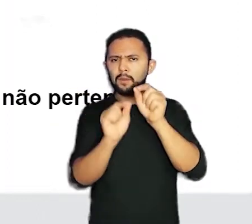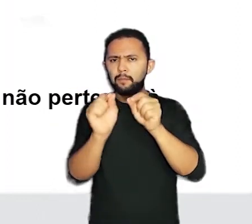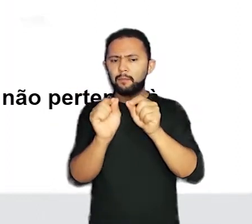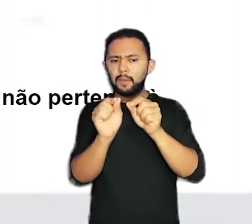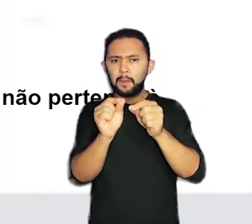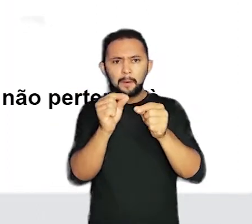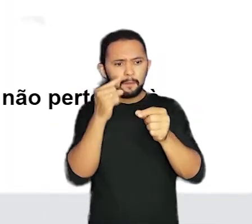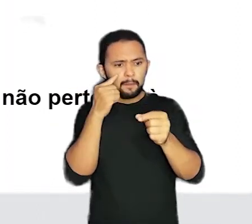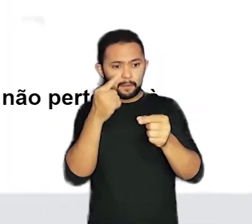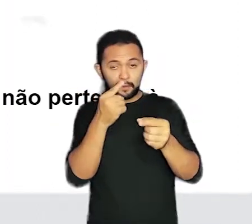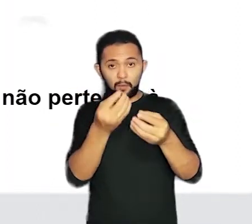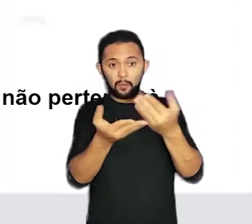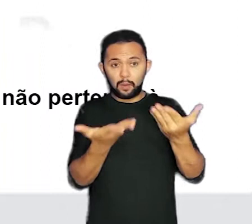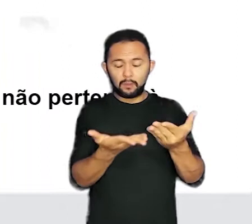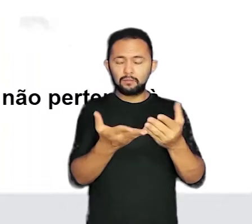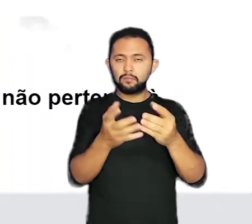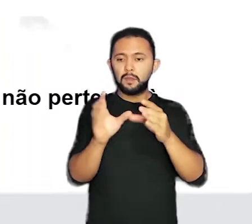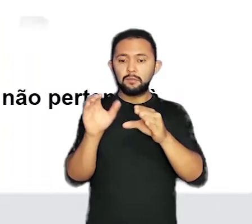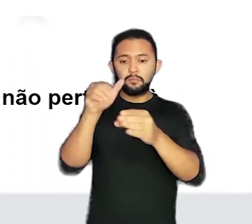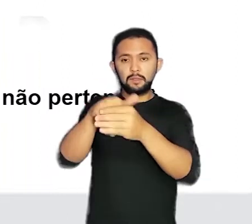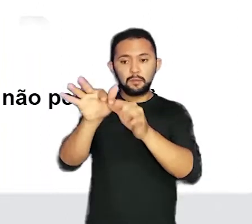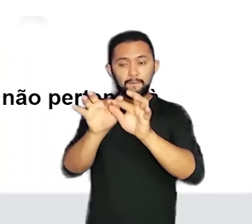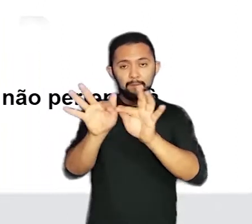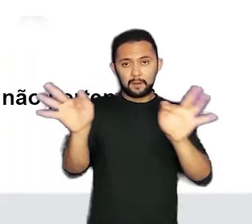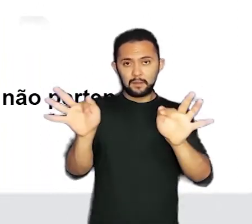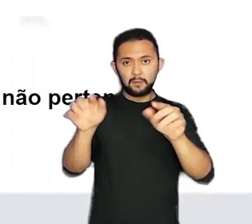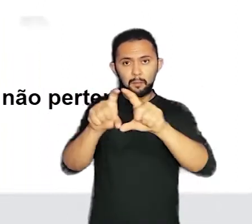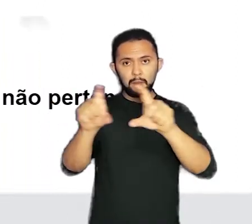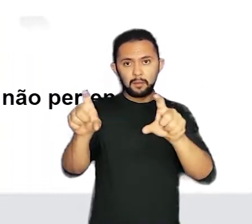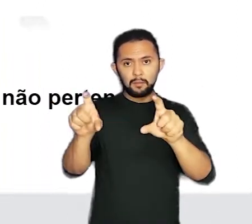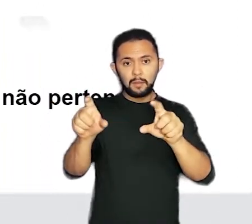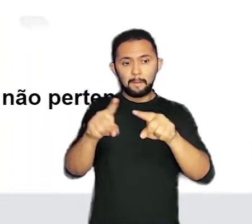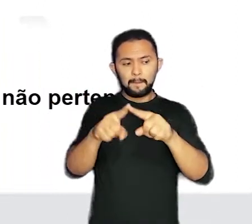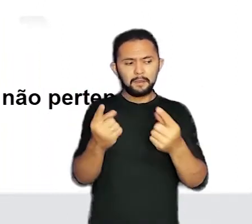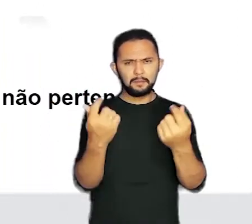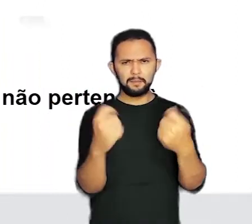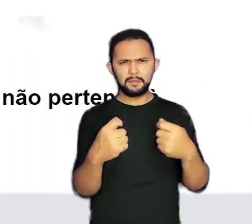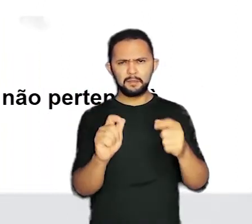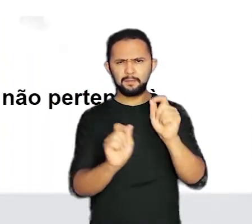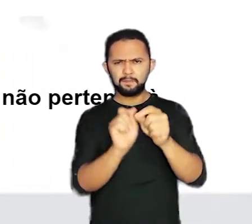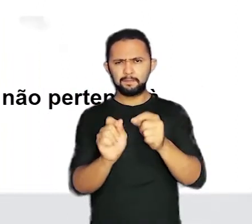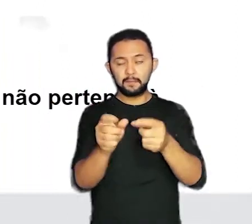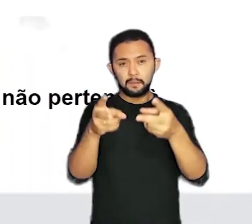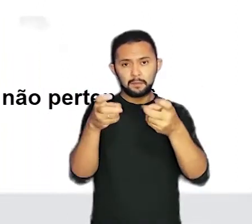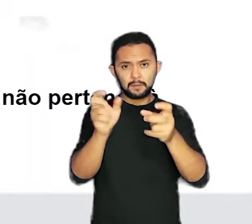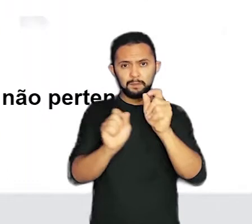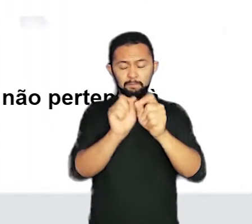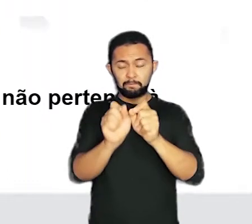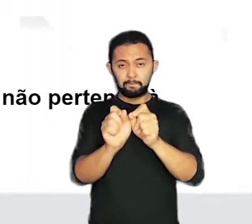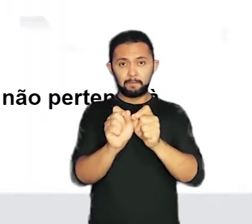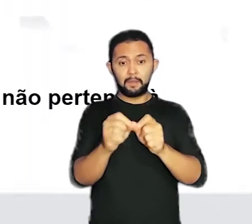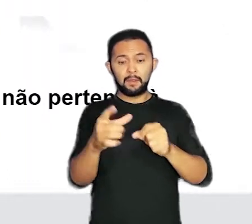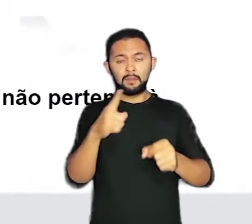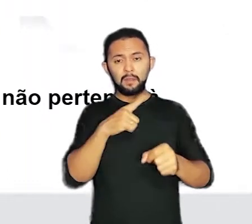de um período e das orações que compõem um período. Mas para isso precisamos observar que temos